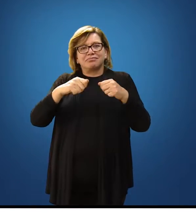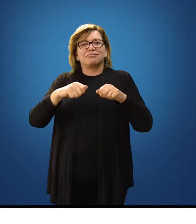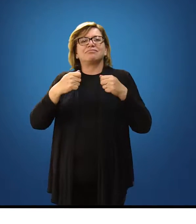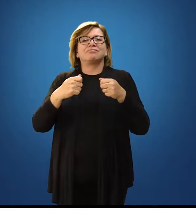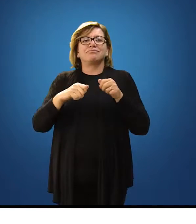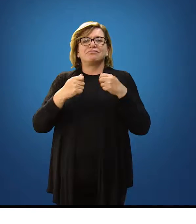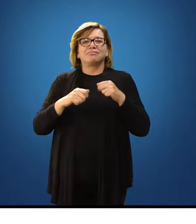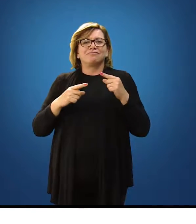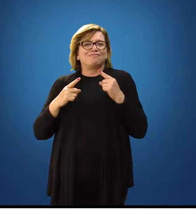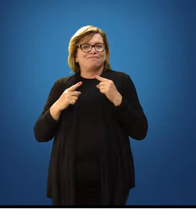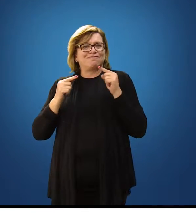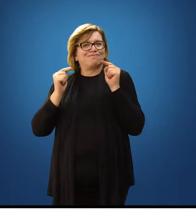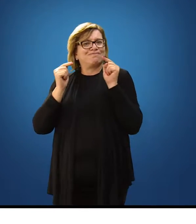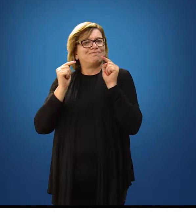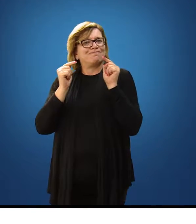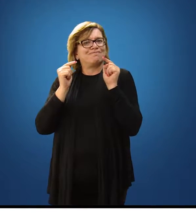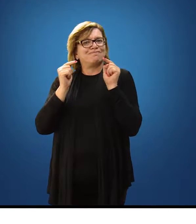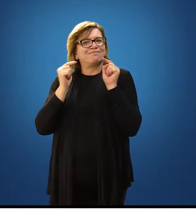estar